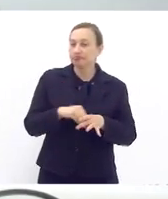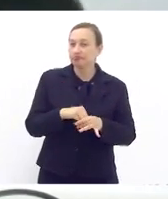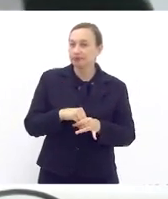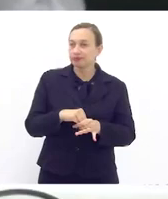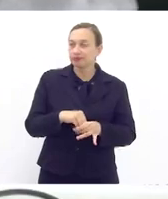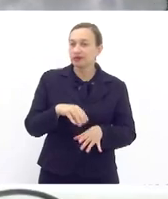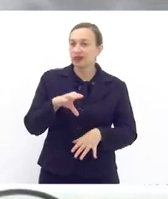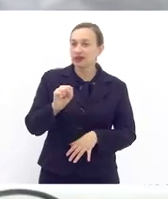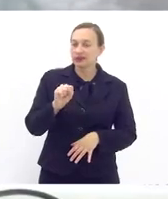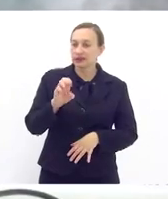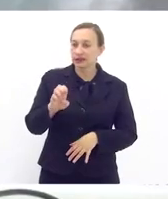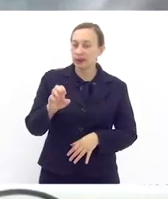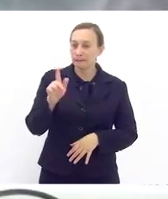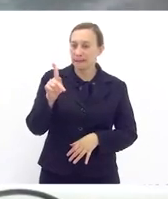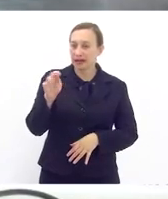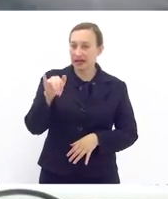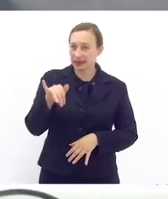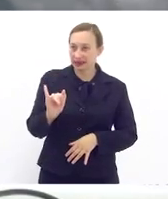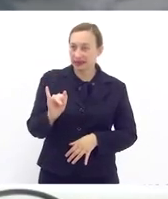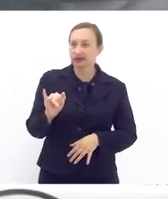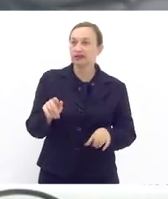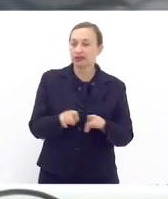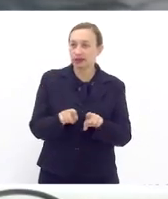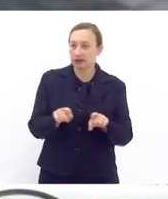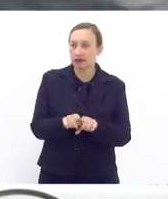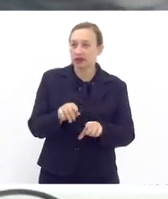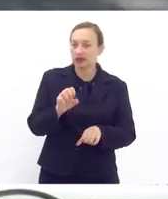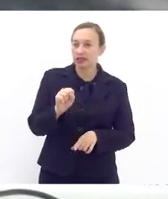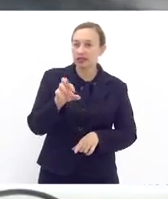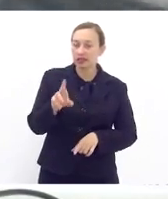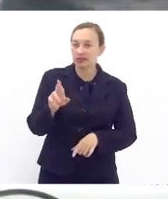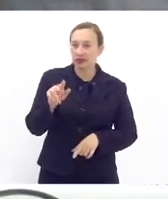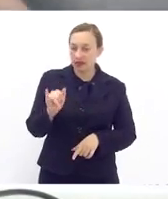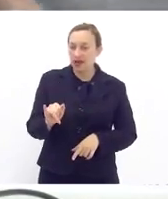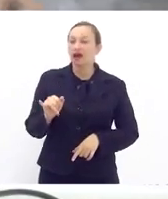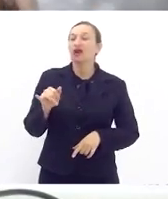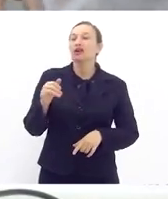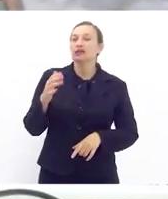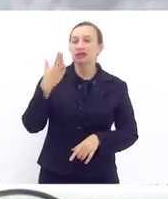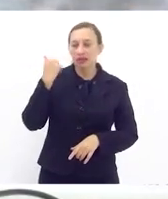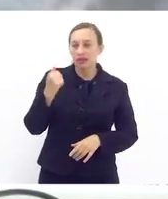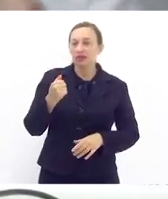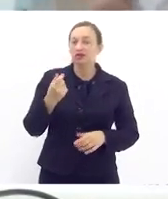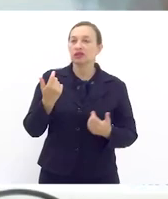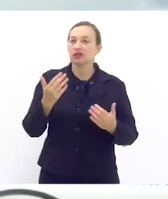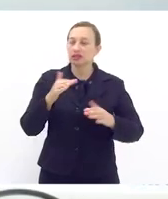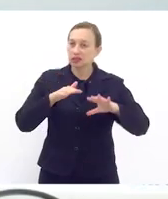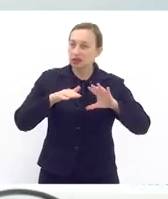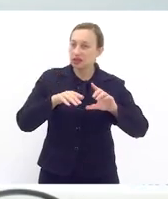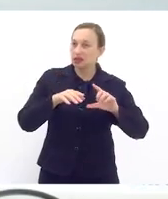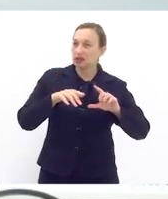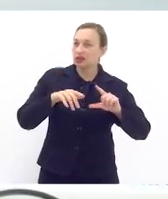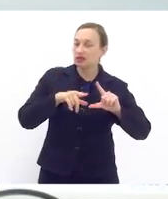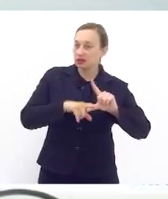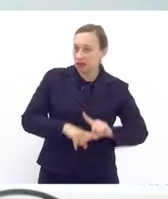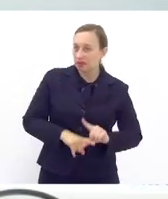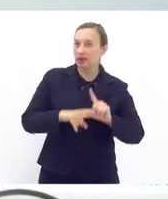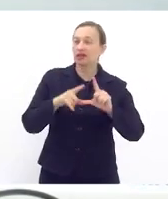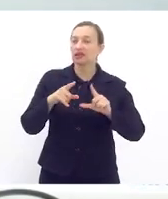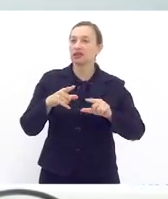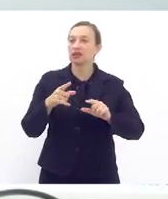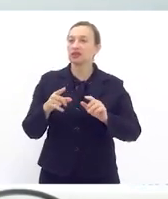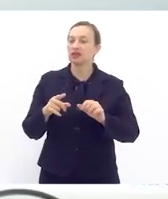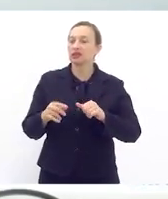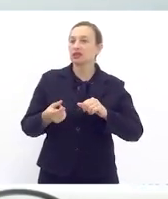Seplag e a Sefaz porque a gente sabe que a política educacional Depende de verba e sem verba muitas dessas metas aqui não vão conseguir se atingidas Então